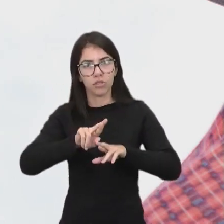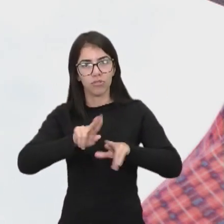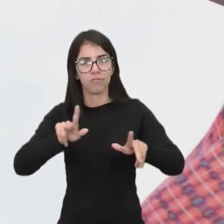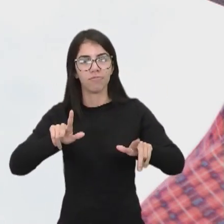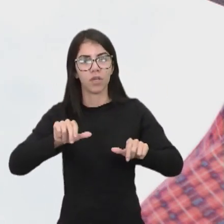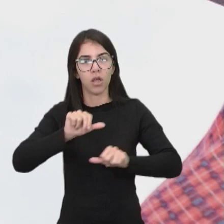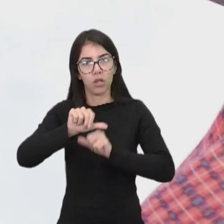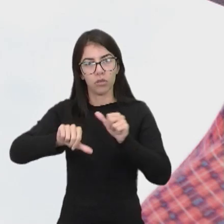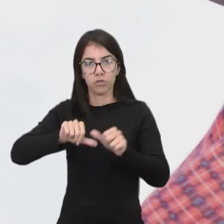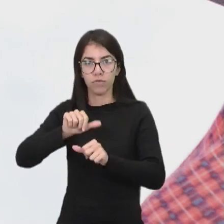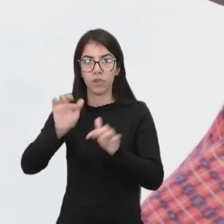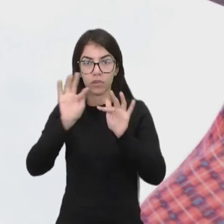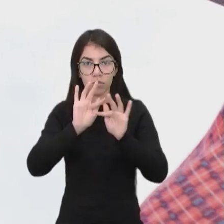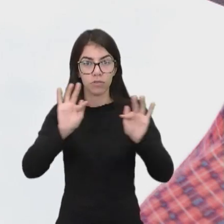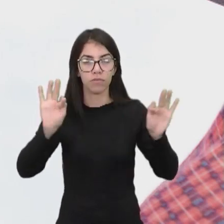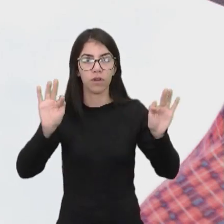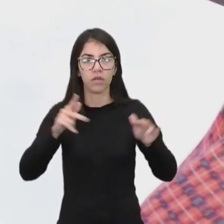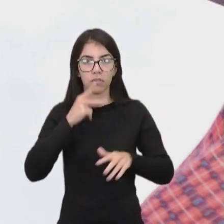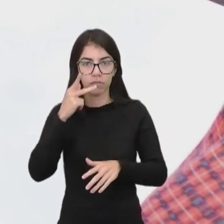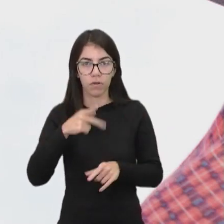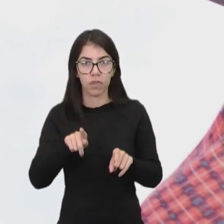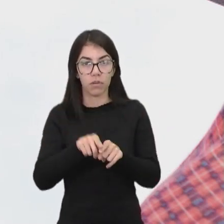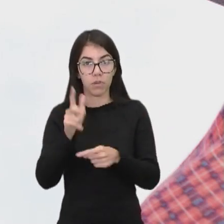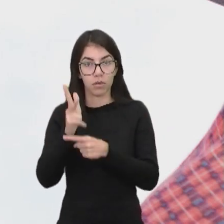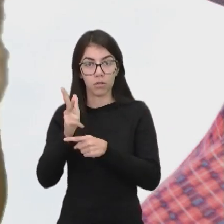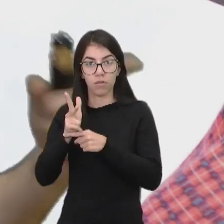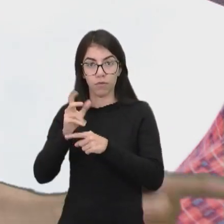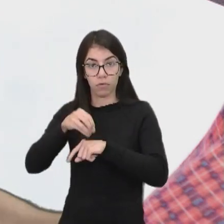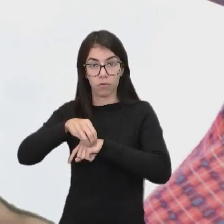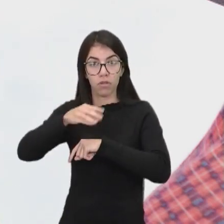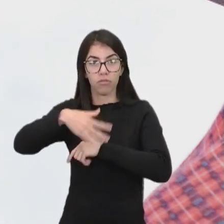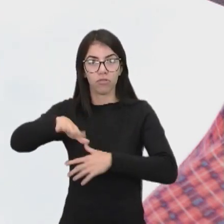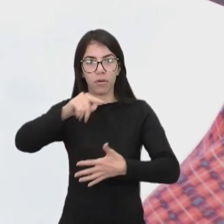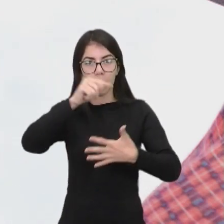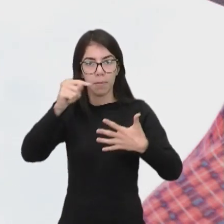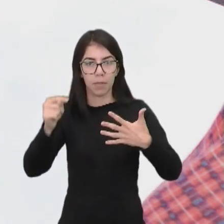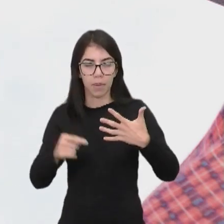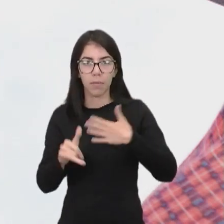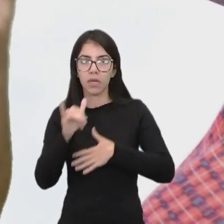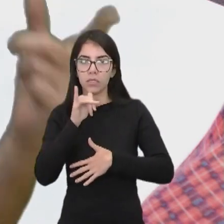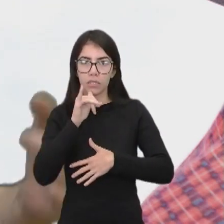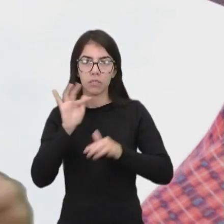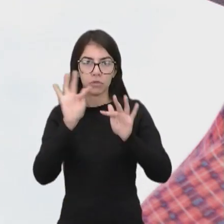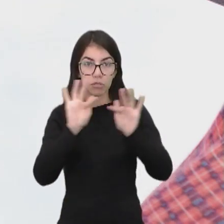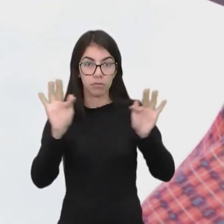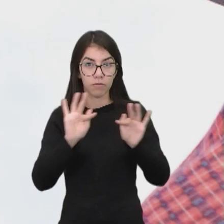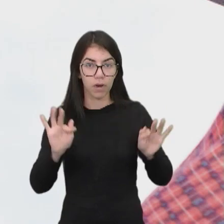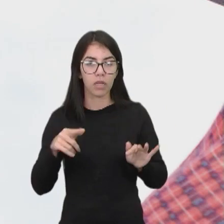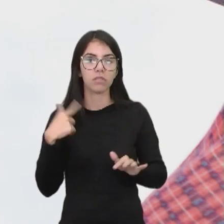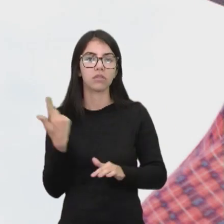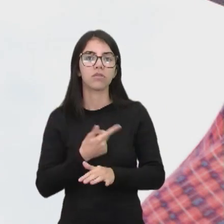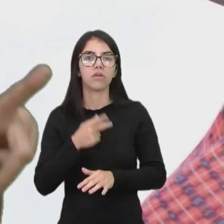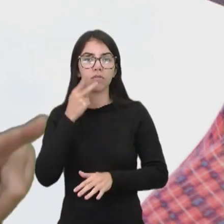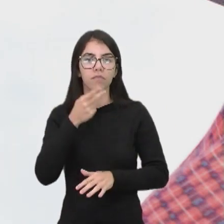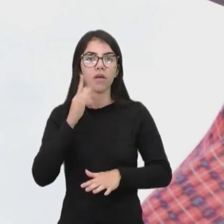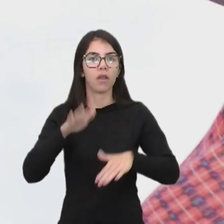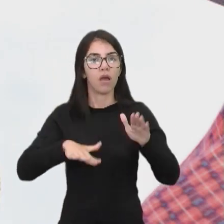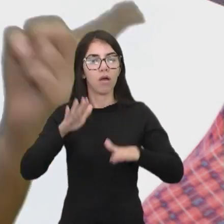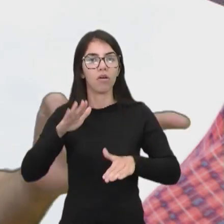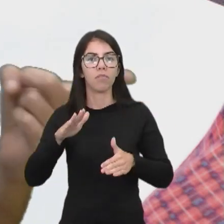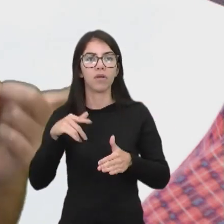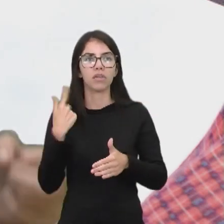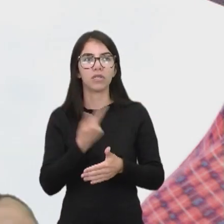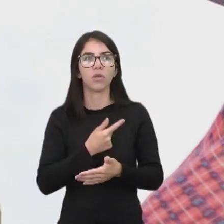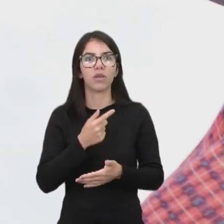como a gente fala, que nesse vídeo mostram inclusive vários e vários exemplos de frases que a gente usa, algumas que a gente nem